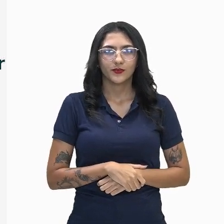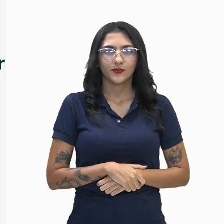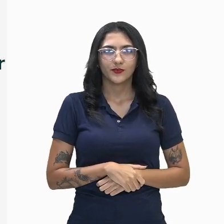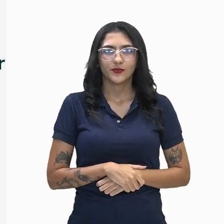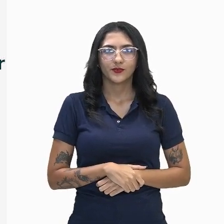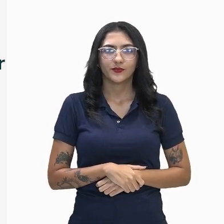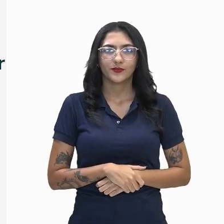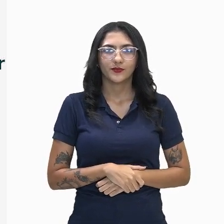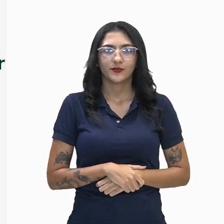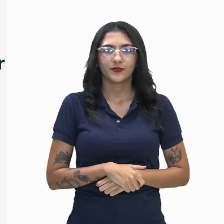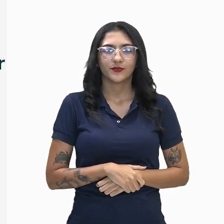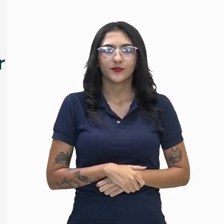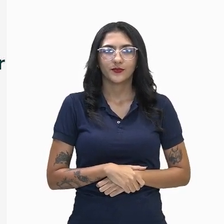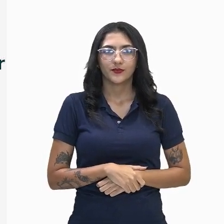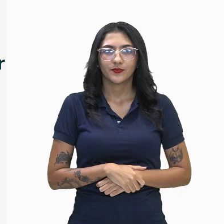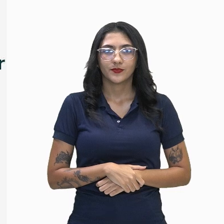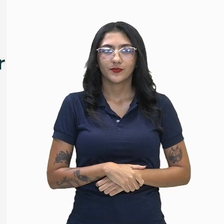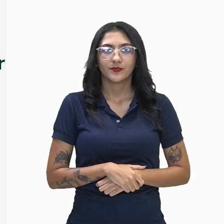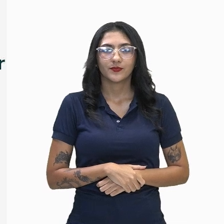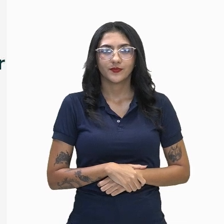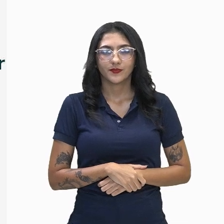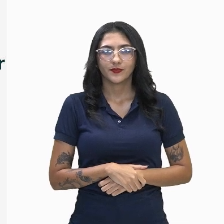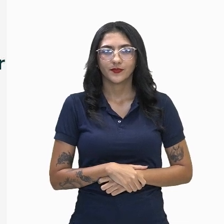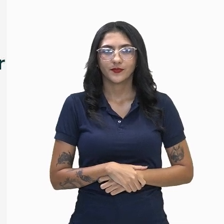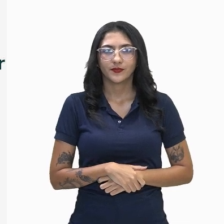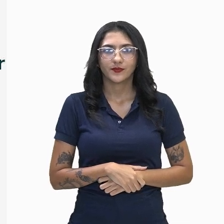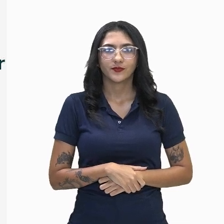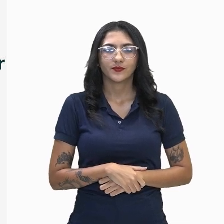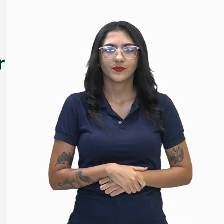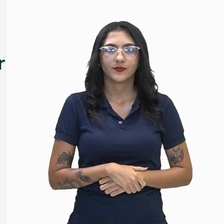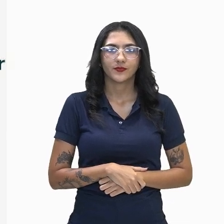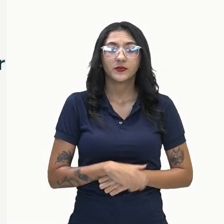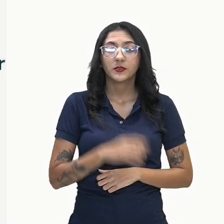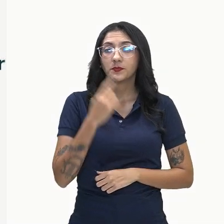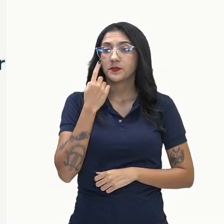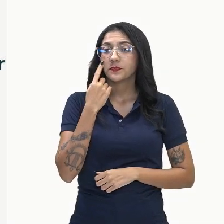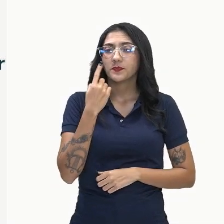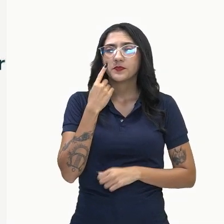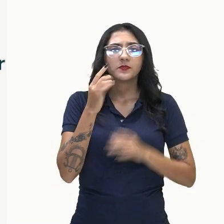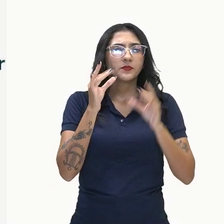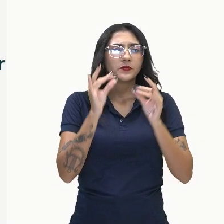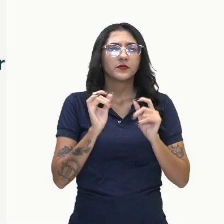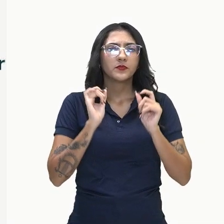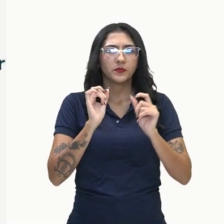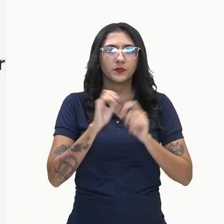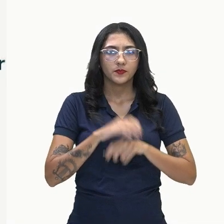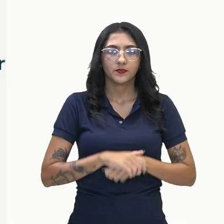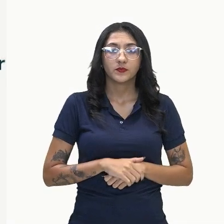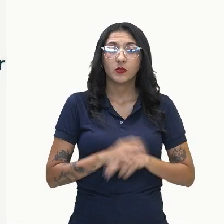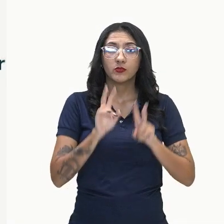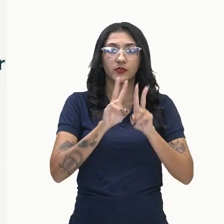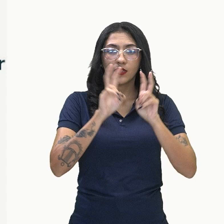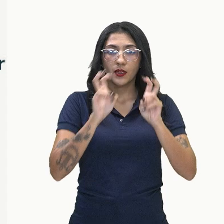Vamos observar aqui junto comigo. Então, primeiramente, nós temos aqui o título, né?